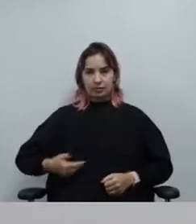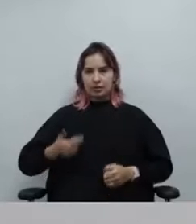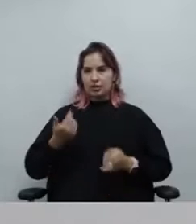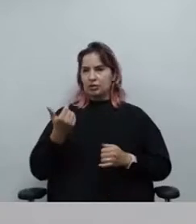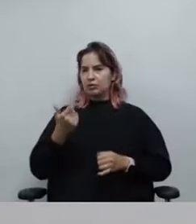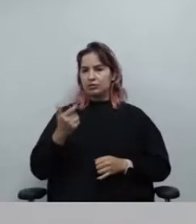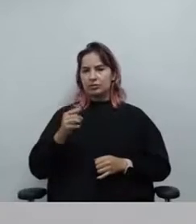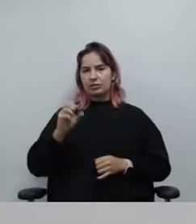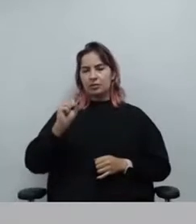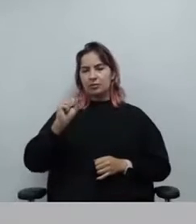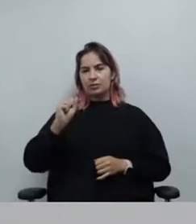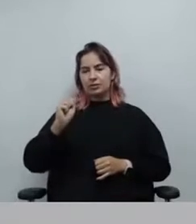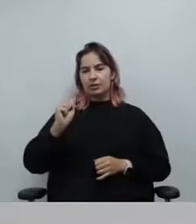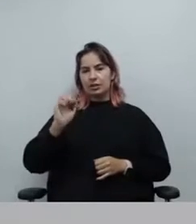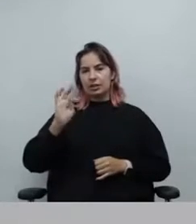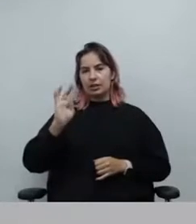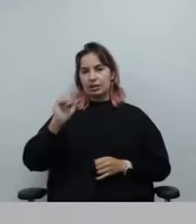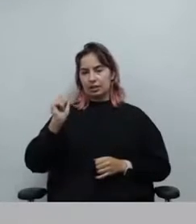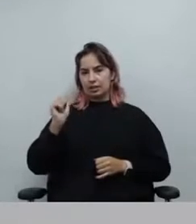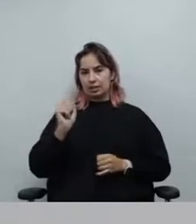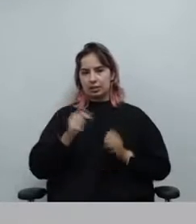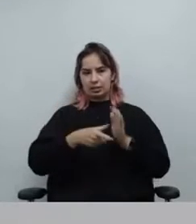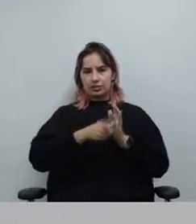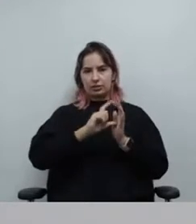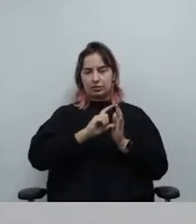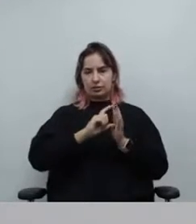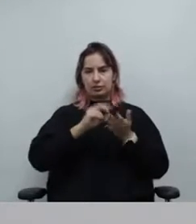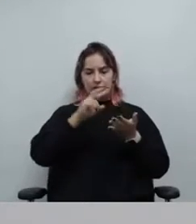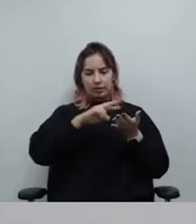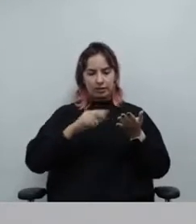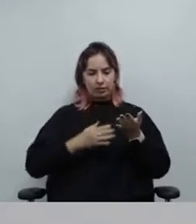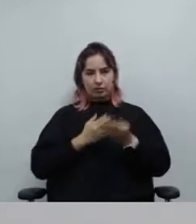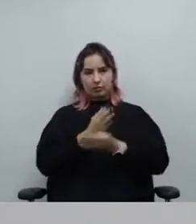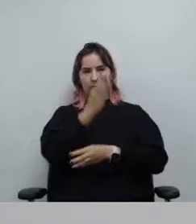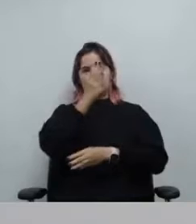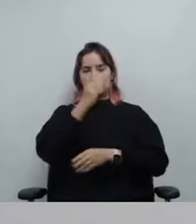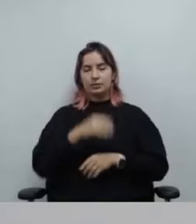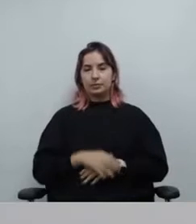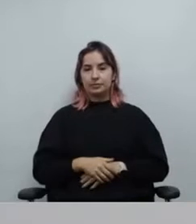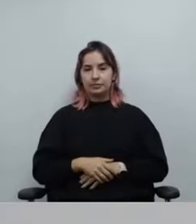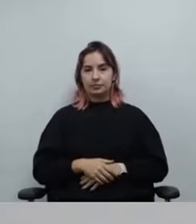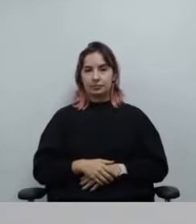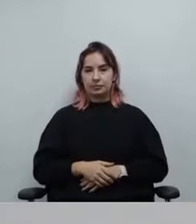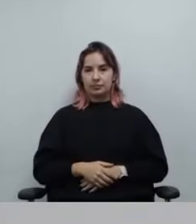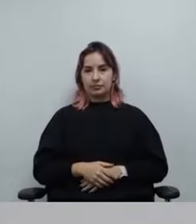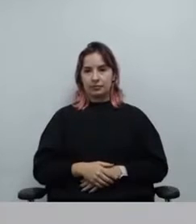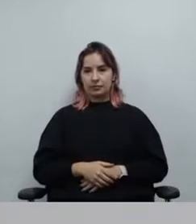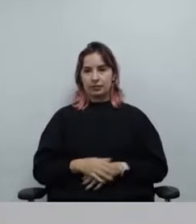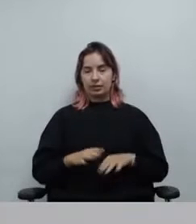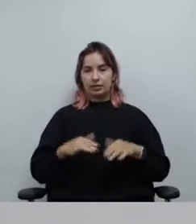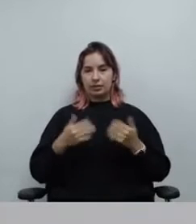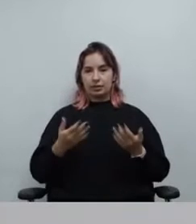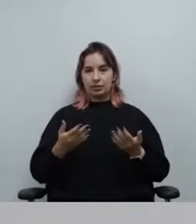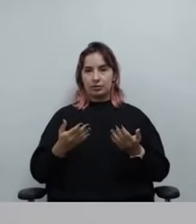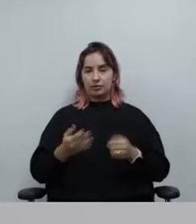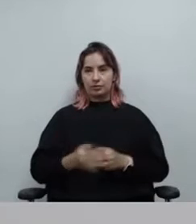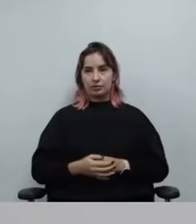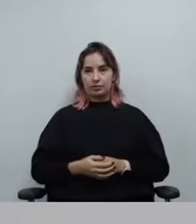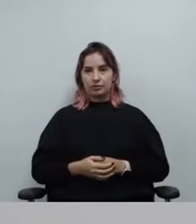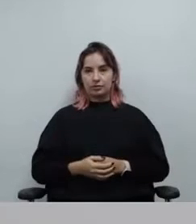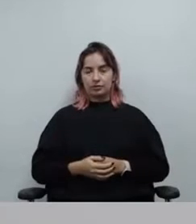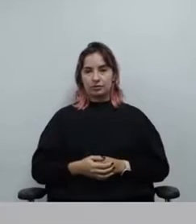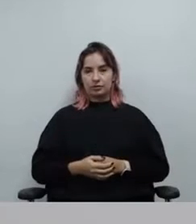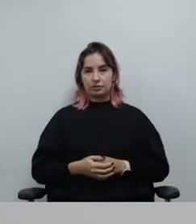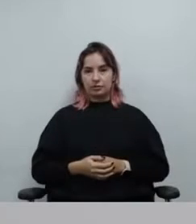de sessão precedente para leitura e aprovação, conselheiros e conselheiros, de modo que eu passo